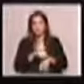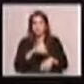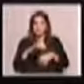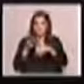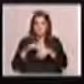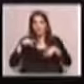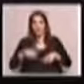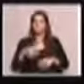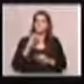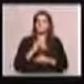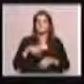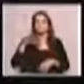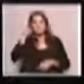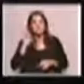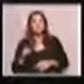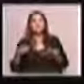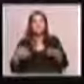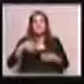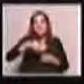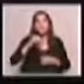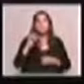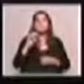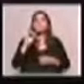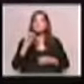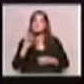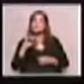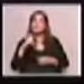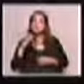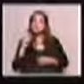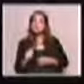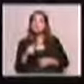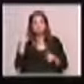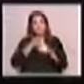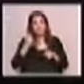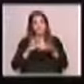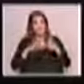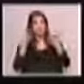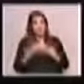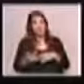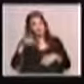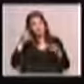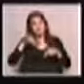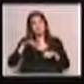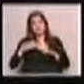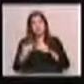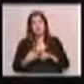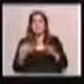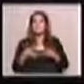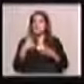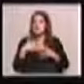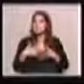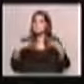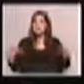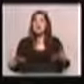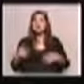em conjunto no âmbito deste dia. Psoríase, um desafio de saúde global, é o tema deste ano e, de facto, cada vez mais,